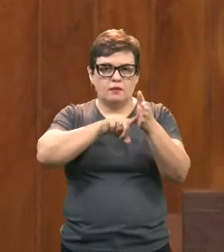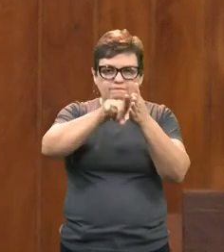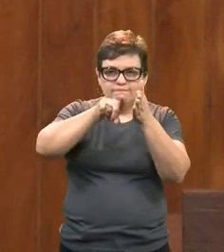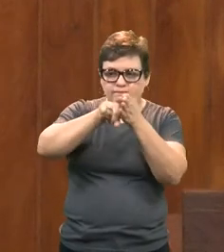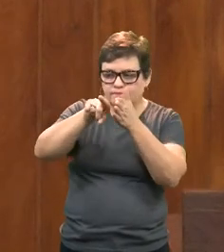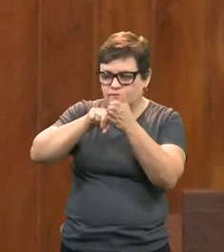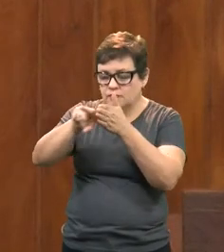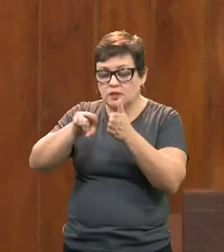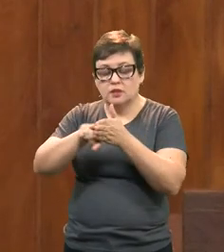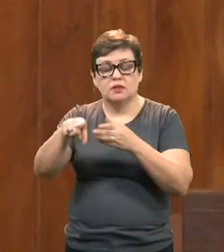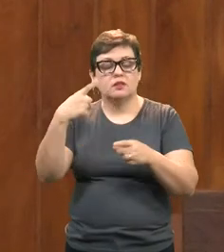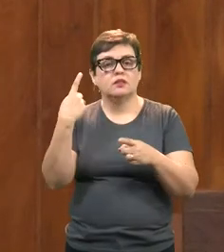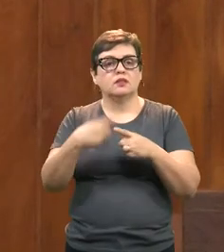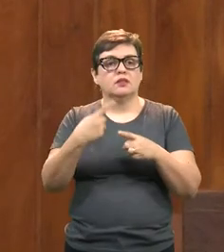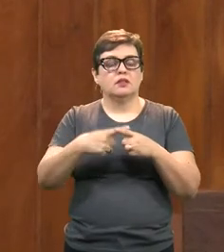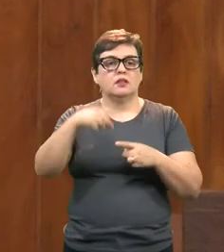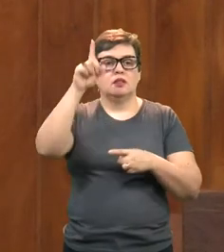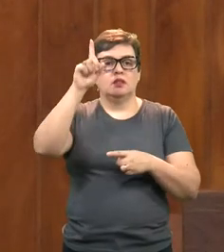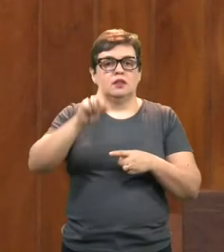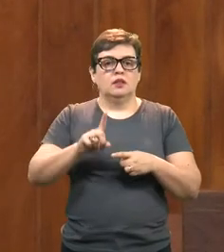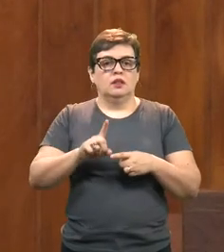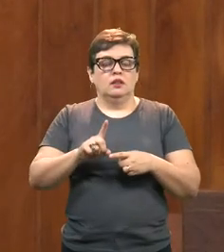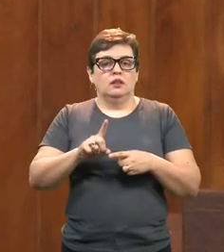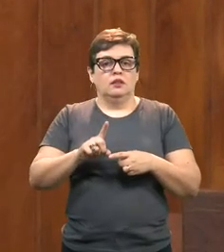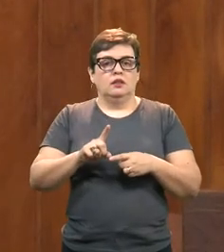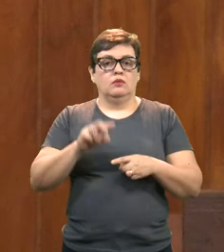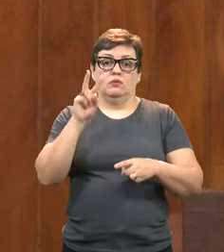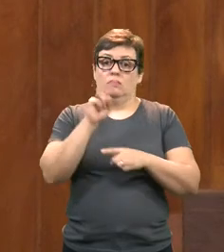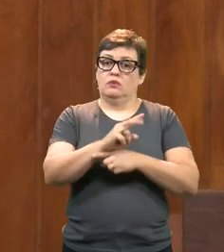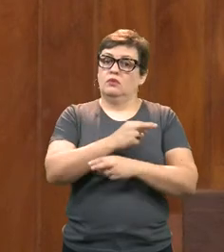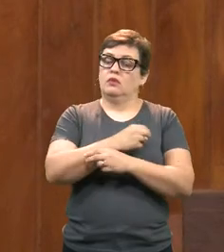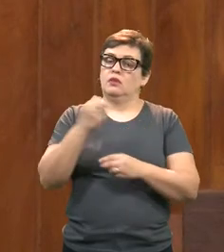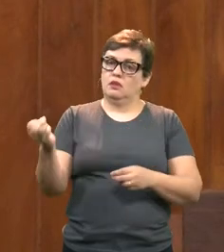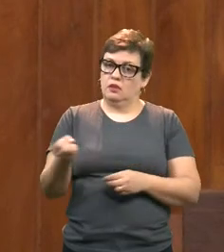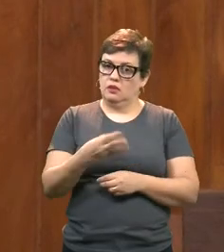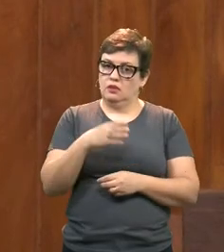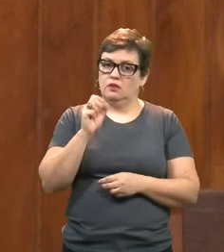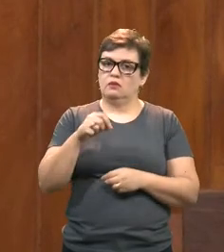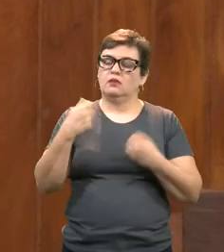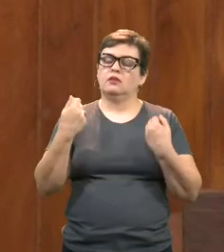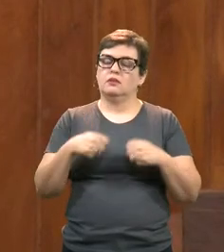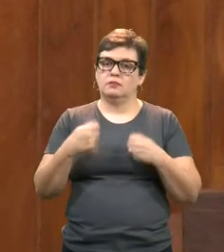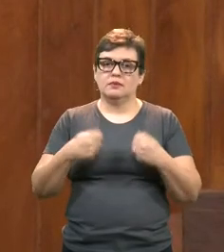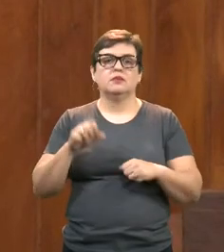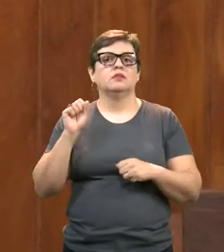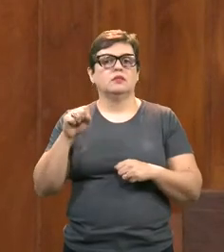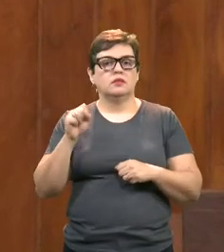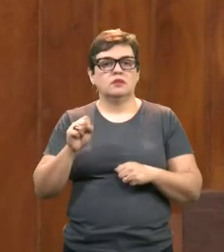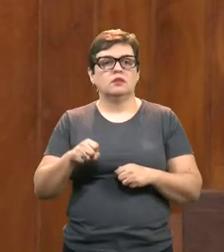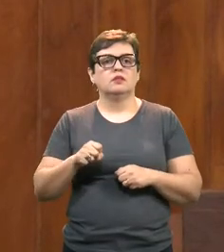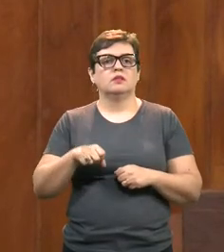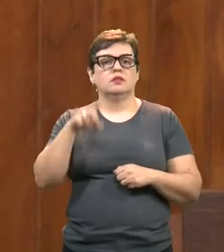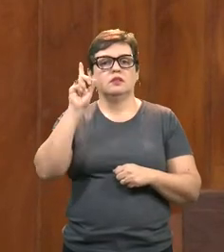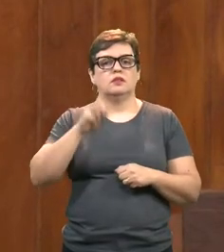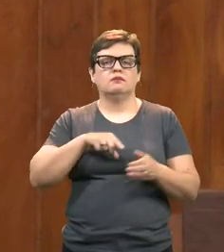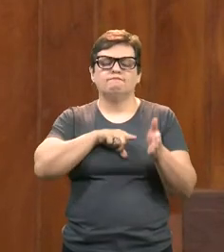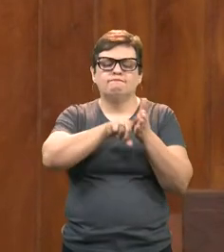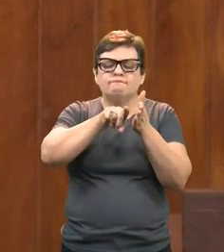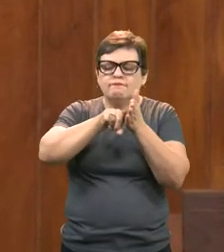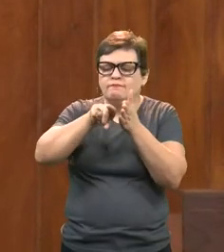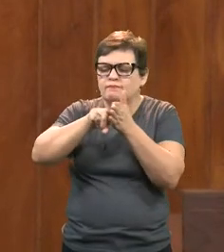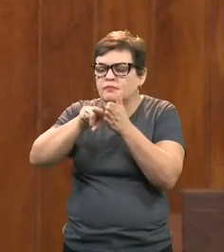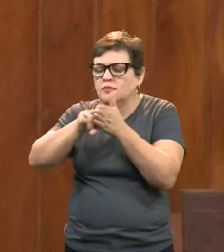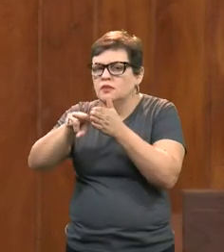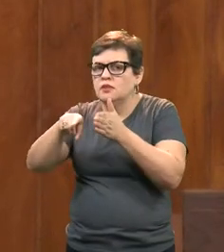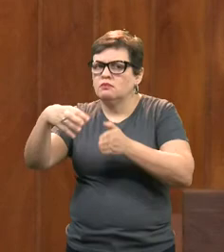pesquisa, porque é uma terapêutica nova e que ainda precisa ser pesquisada